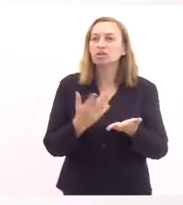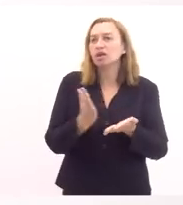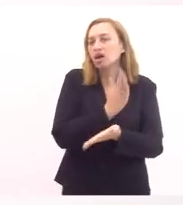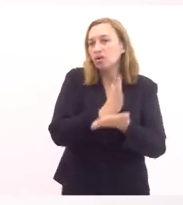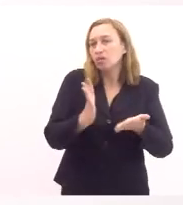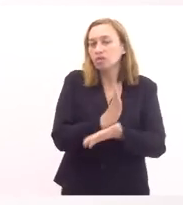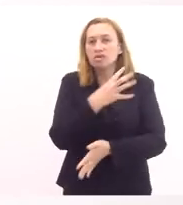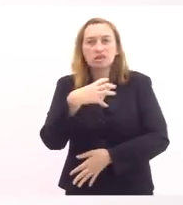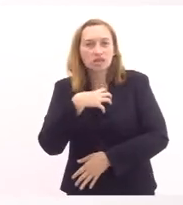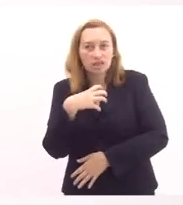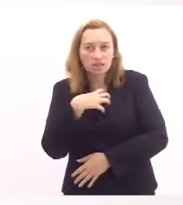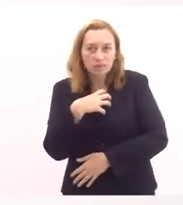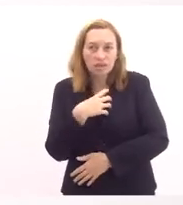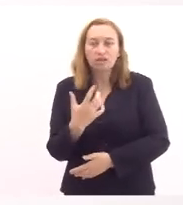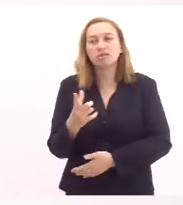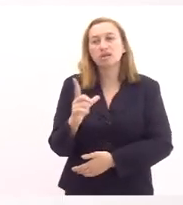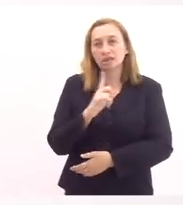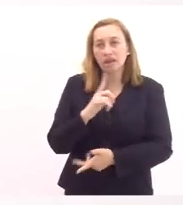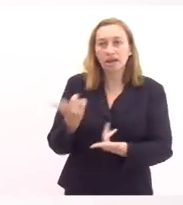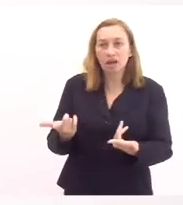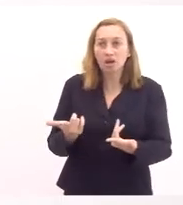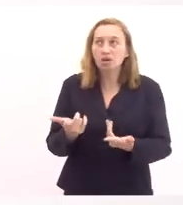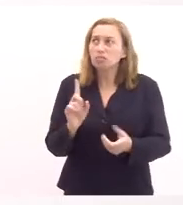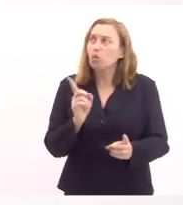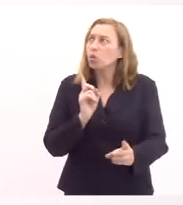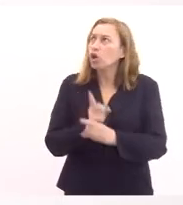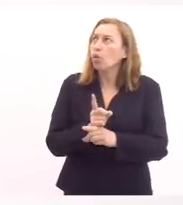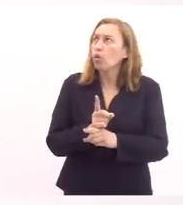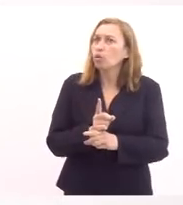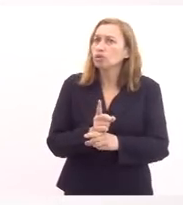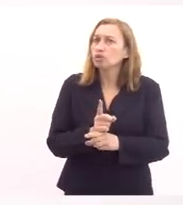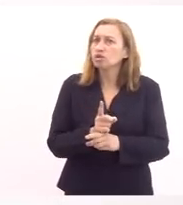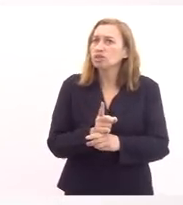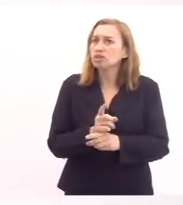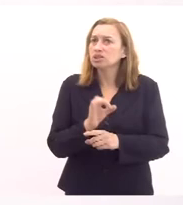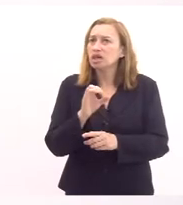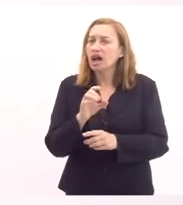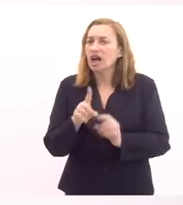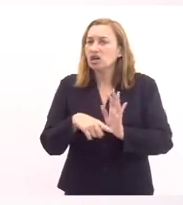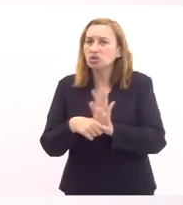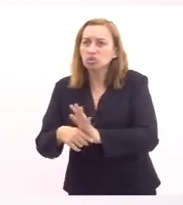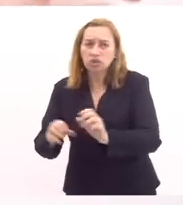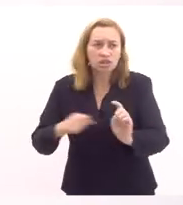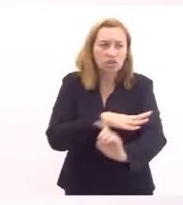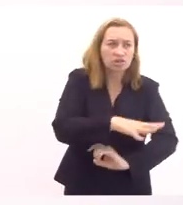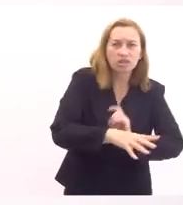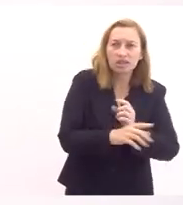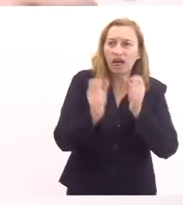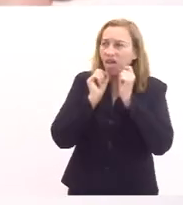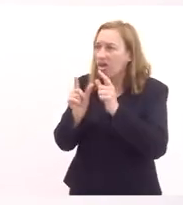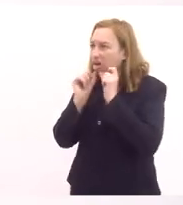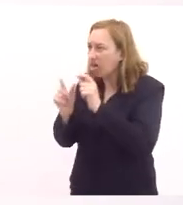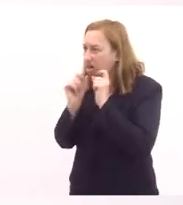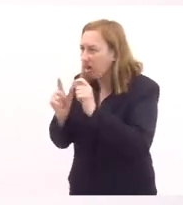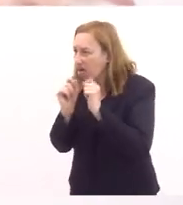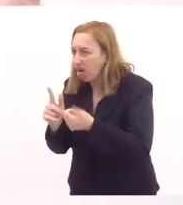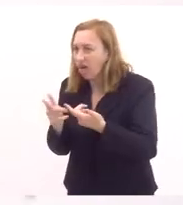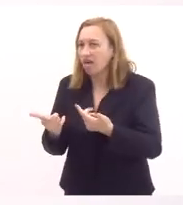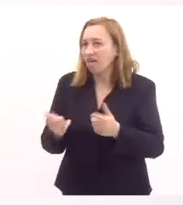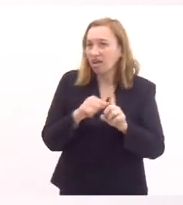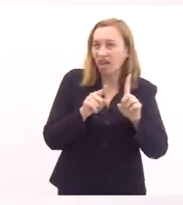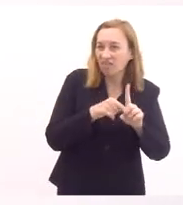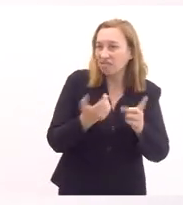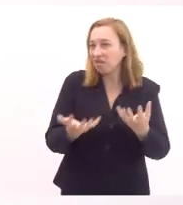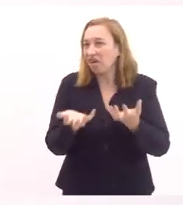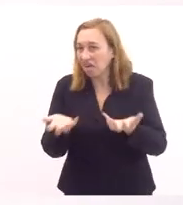sentimentos ele Sensações que estejam tendo né porque não encontram eco na sociedade na Para de reclamar você tá de frescura